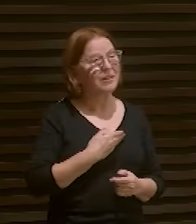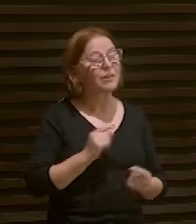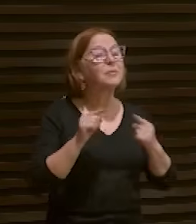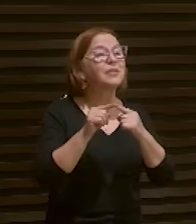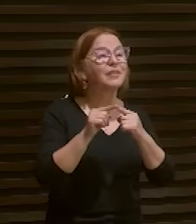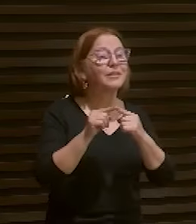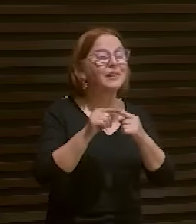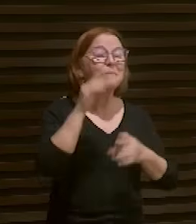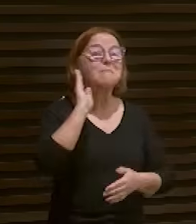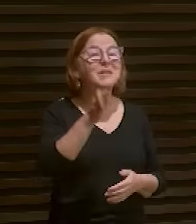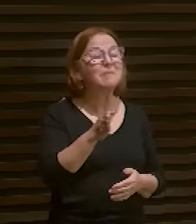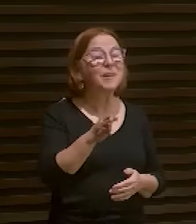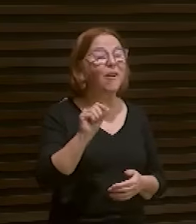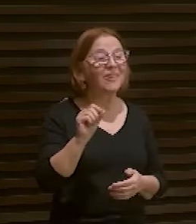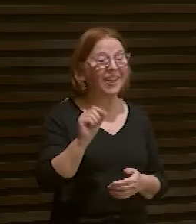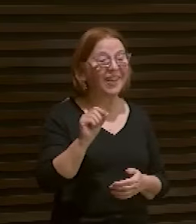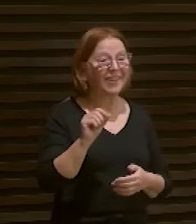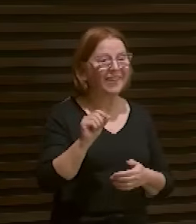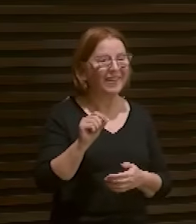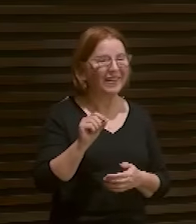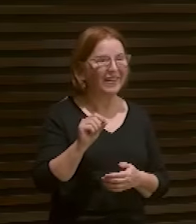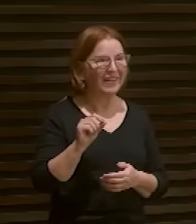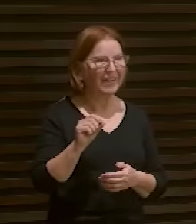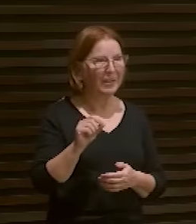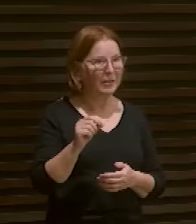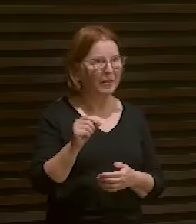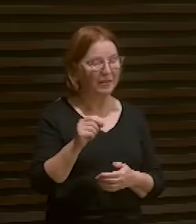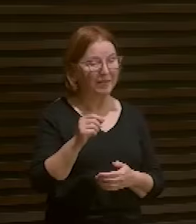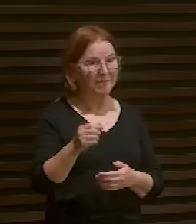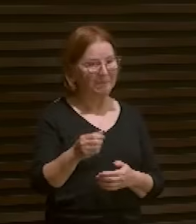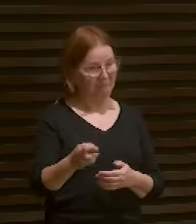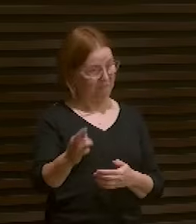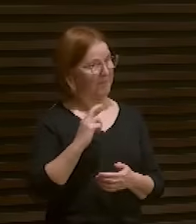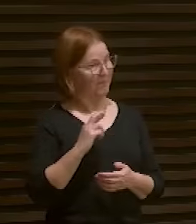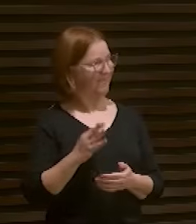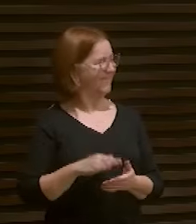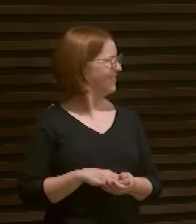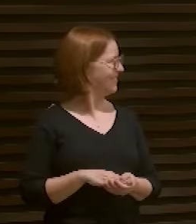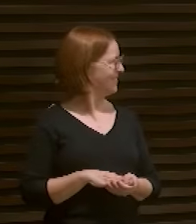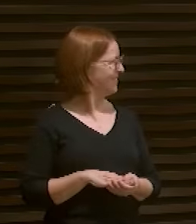A principal finalidade. Se você ler Bíblia, você tem que saber.